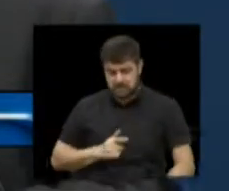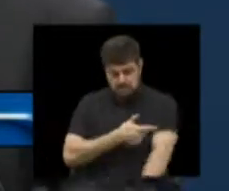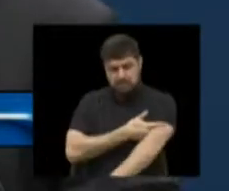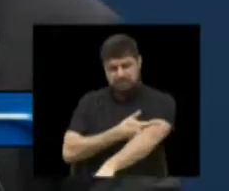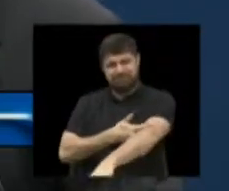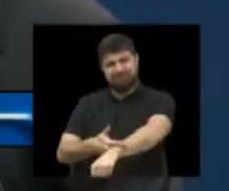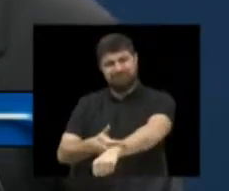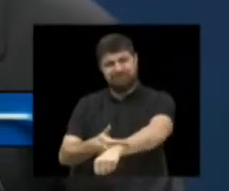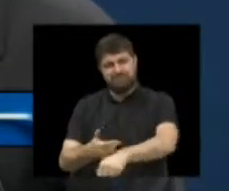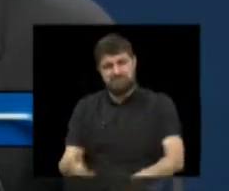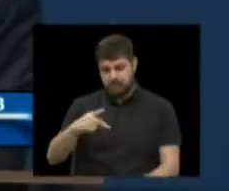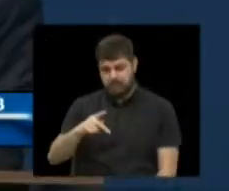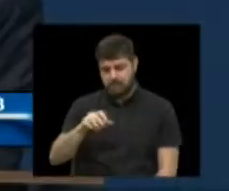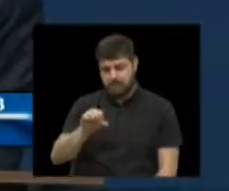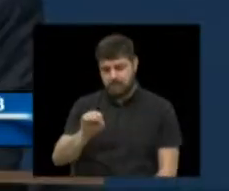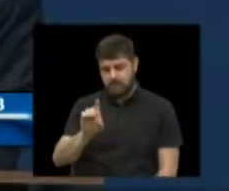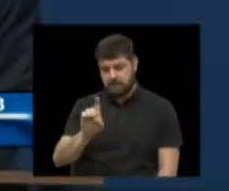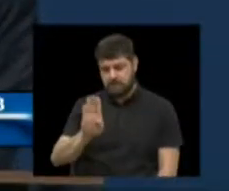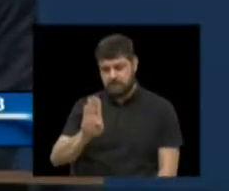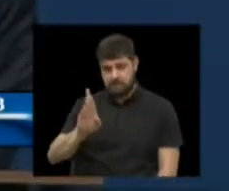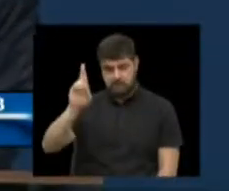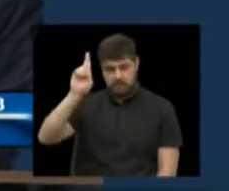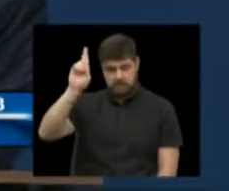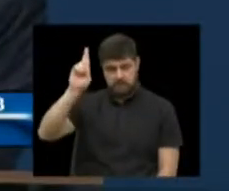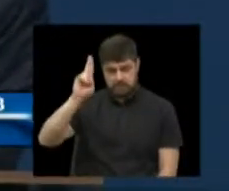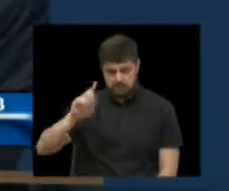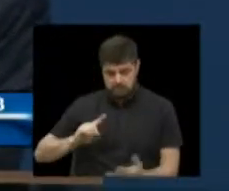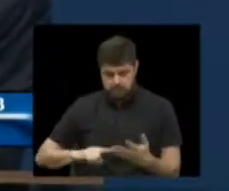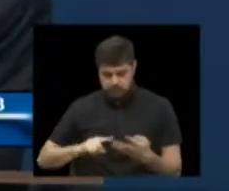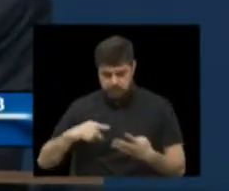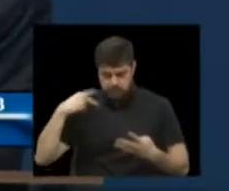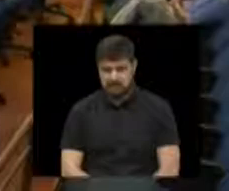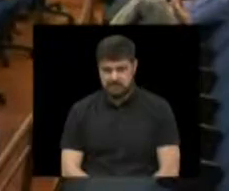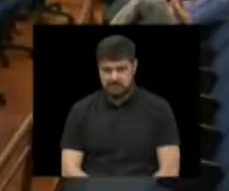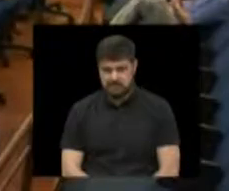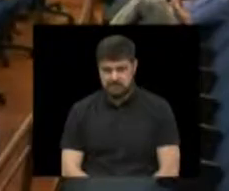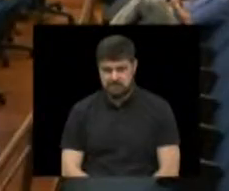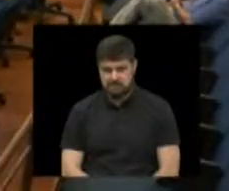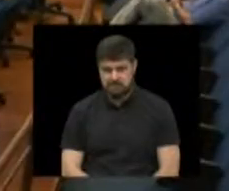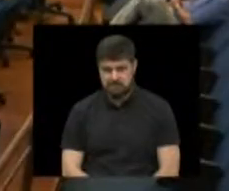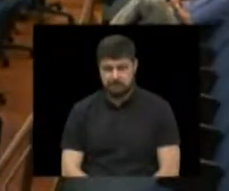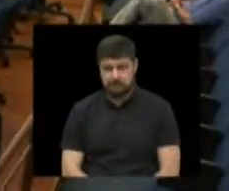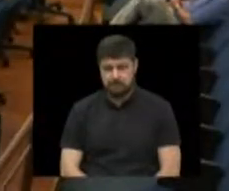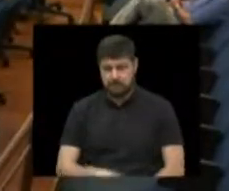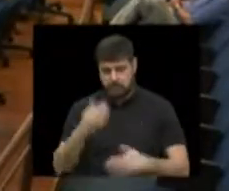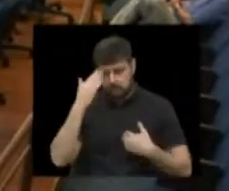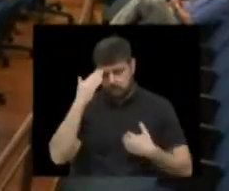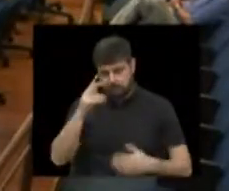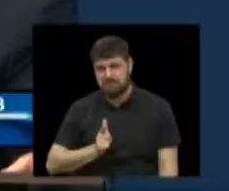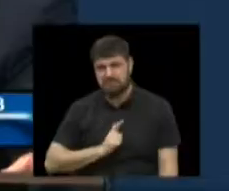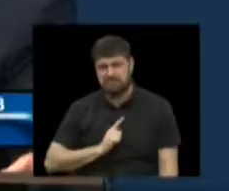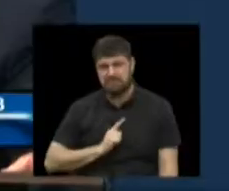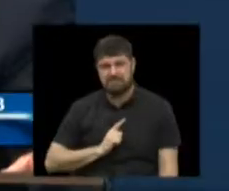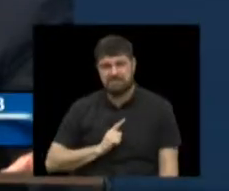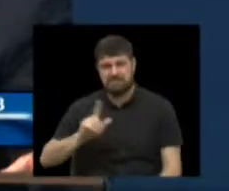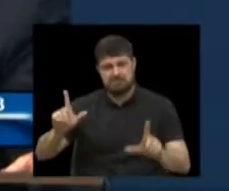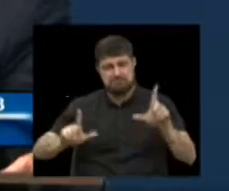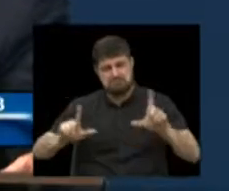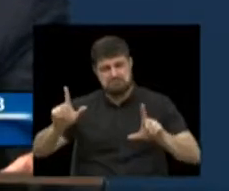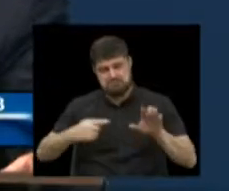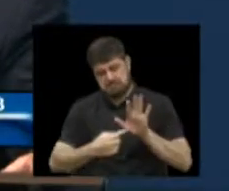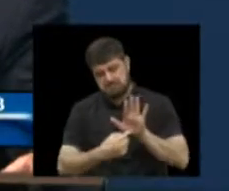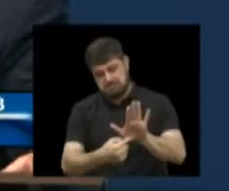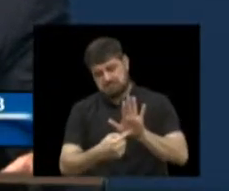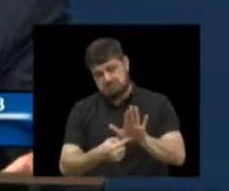respeito. É isso que eu peço a todos aqui. O vereador Gilberto Vermelho, do PSDB, falou sobre a importância da apuração dos fatos. Esperamos